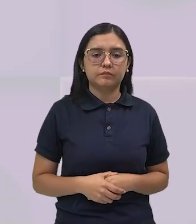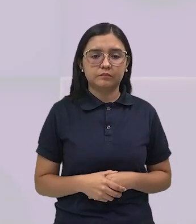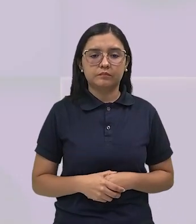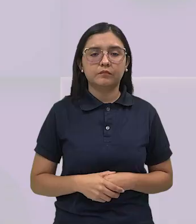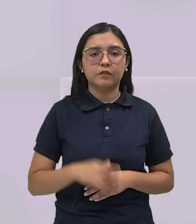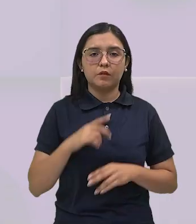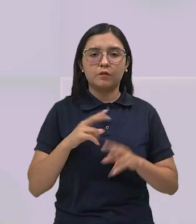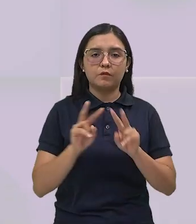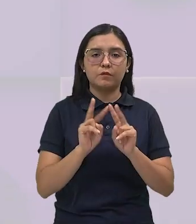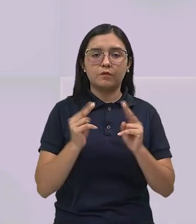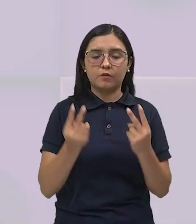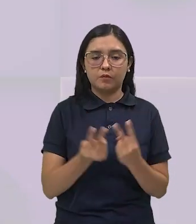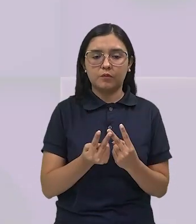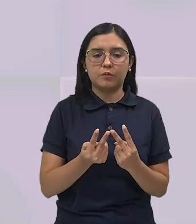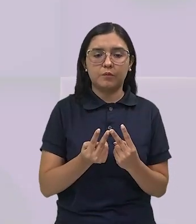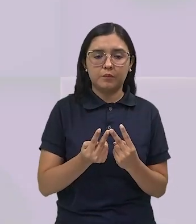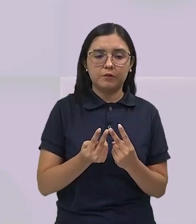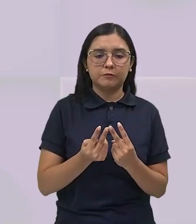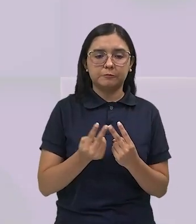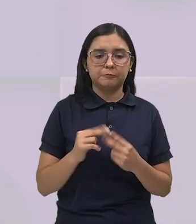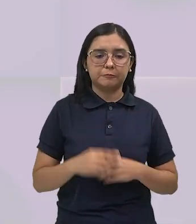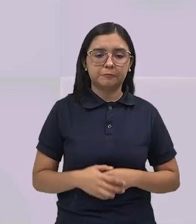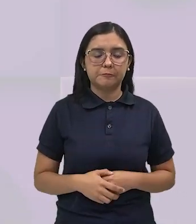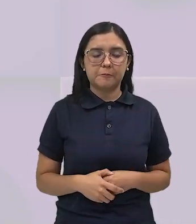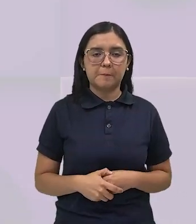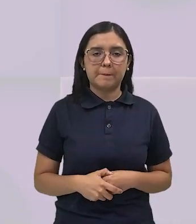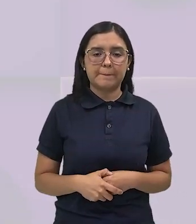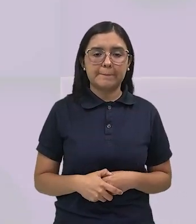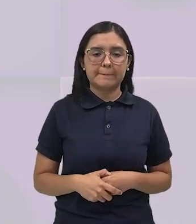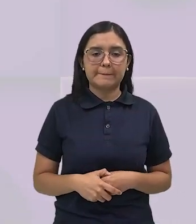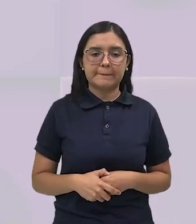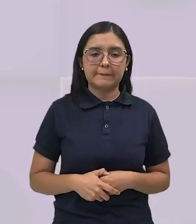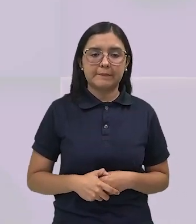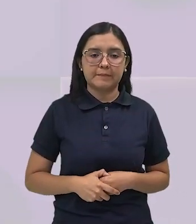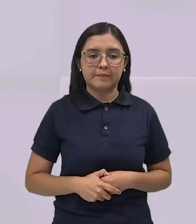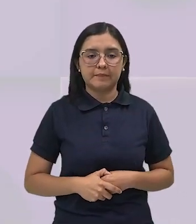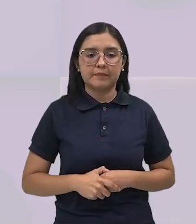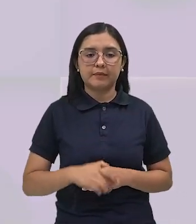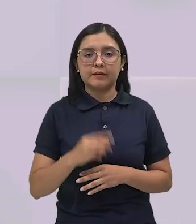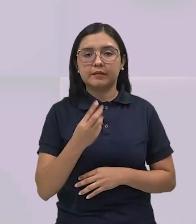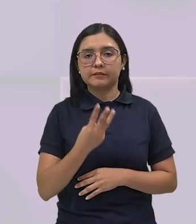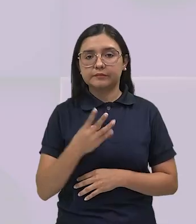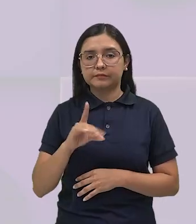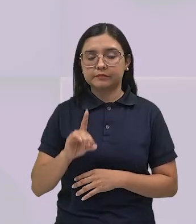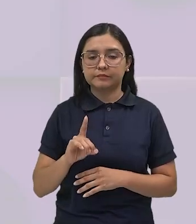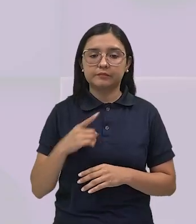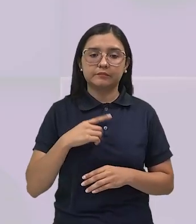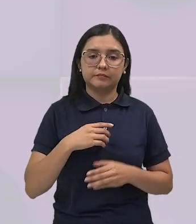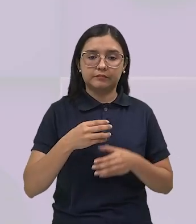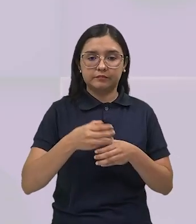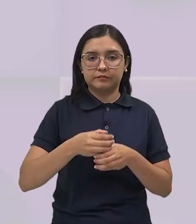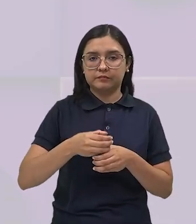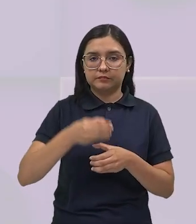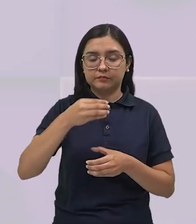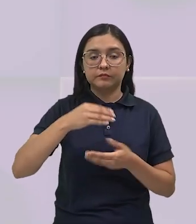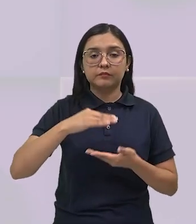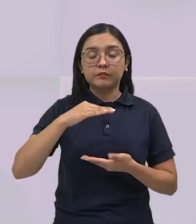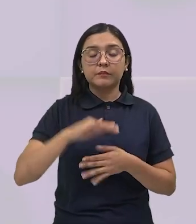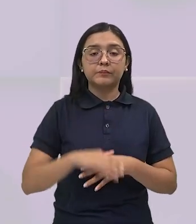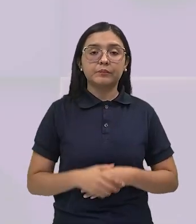de volume, no que nós chamamos em 3D, no espaço